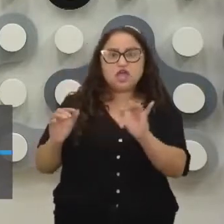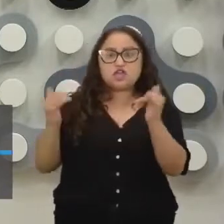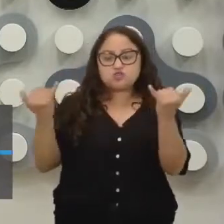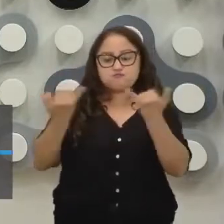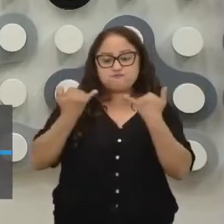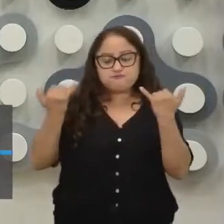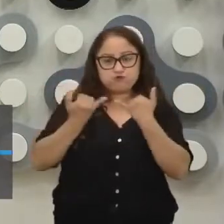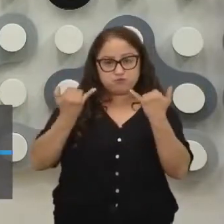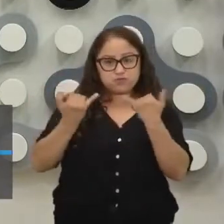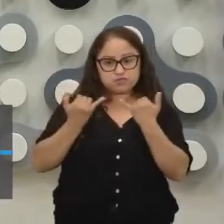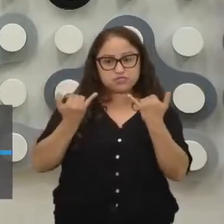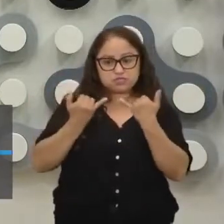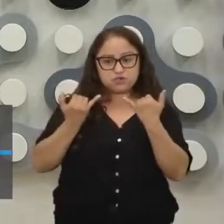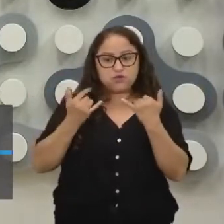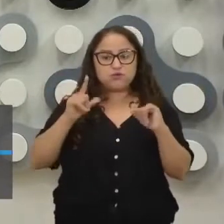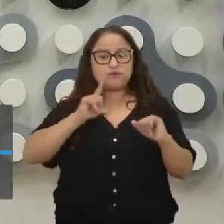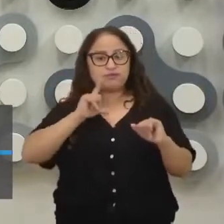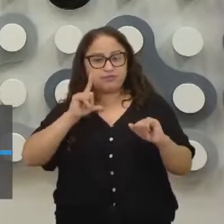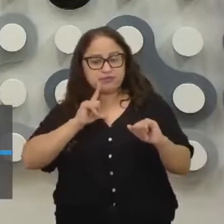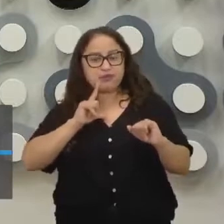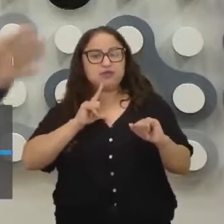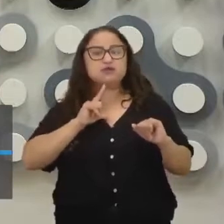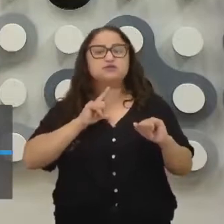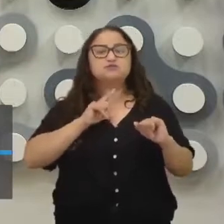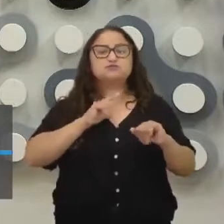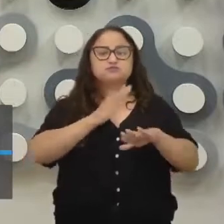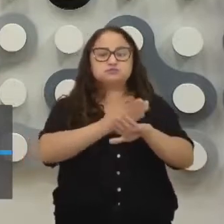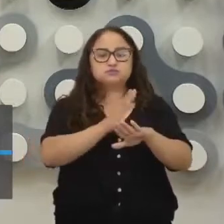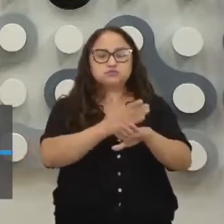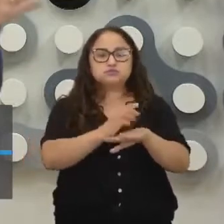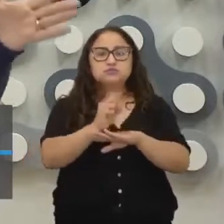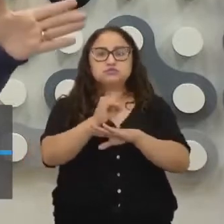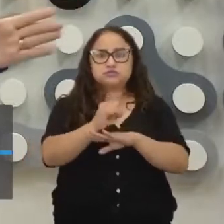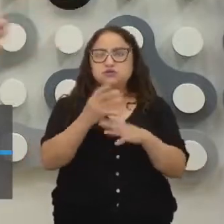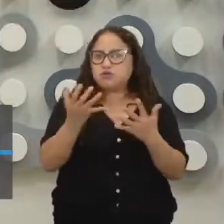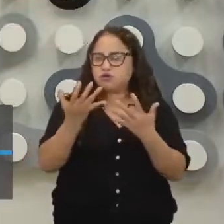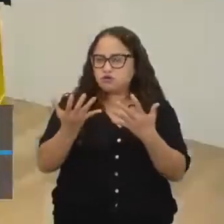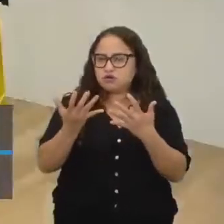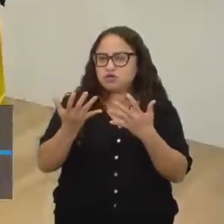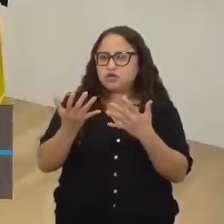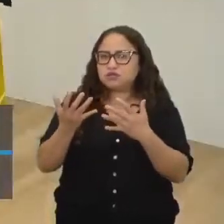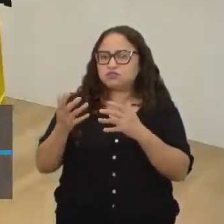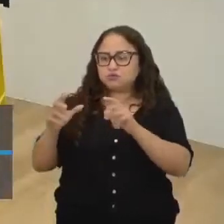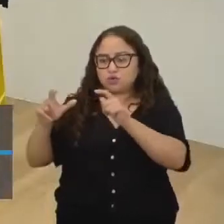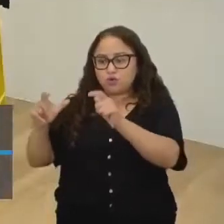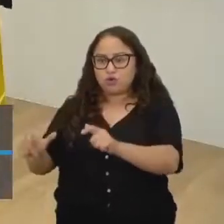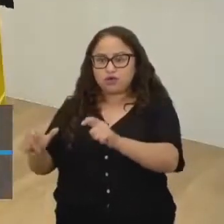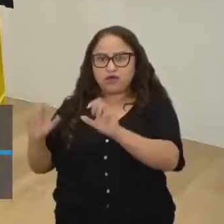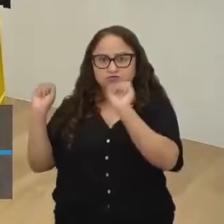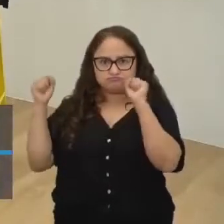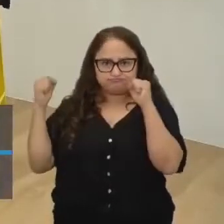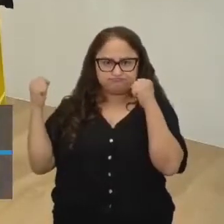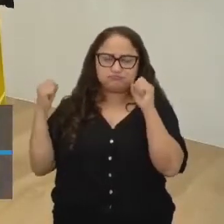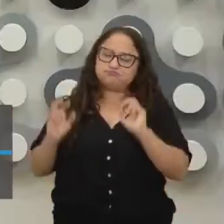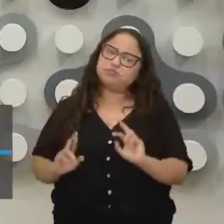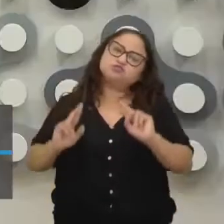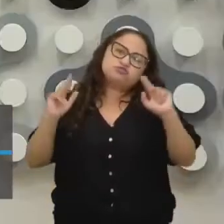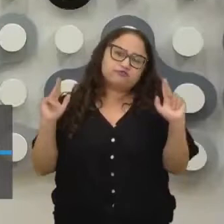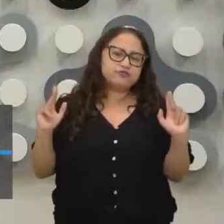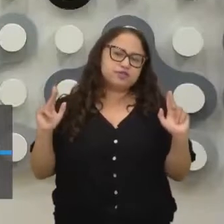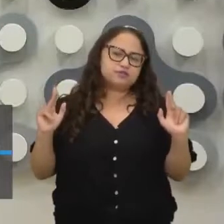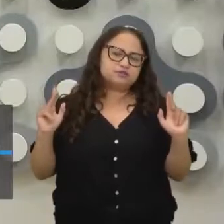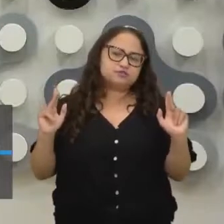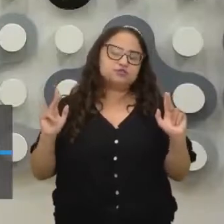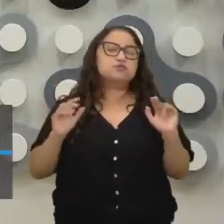sobre treino. Se eu quiser saber sobre academias, eu vou ter um outro cunho de pesquisa, não é? Então, nesse caso, é para